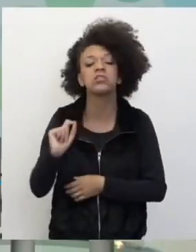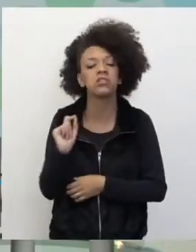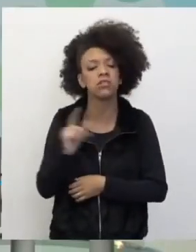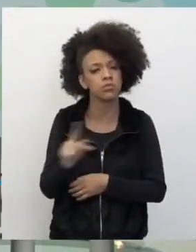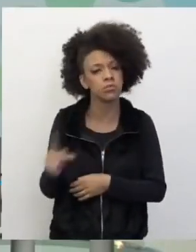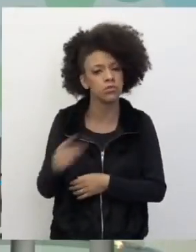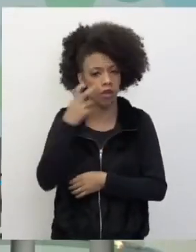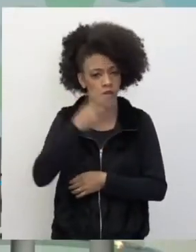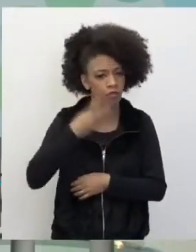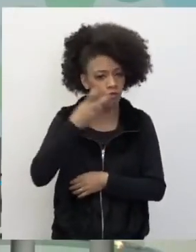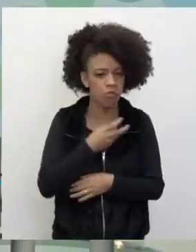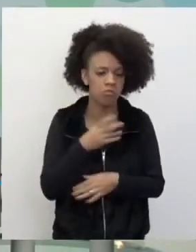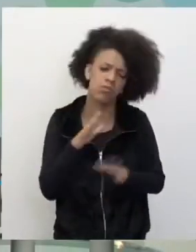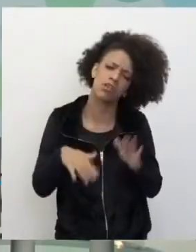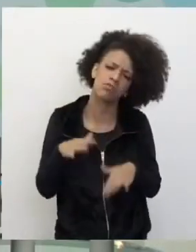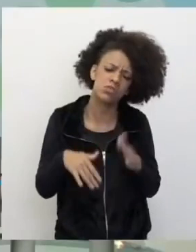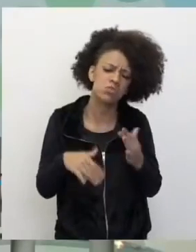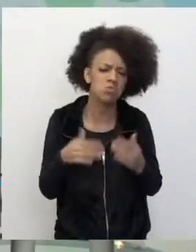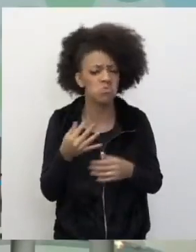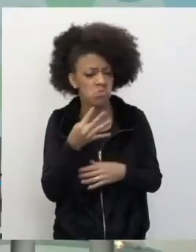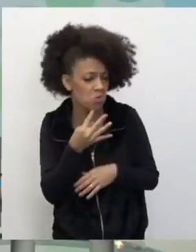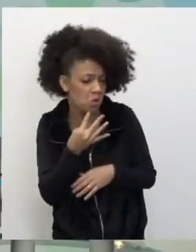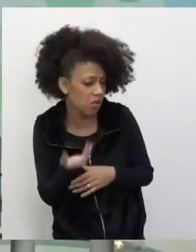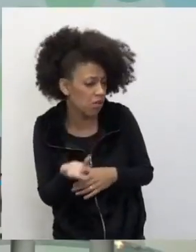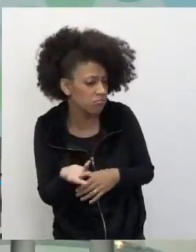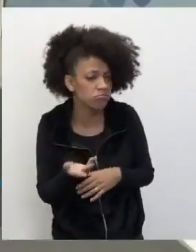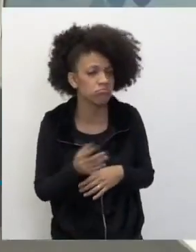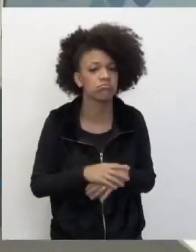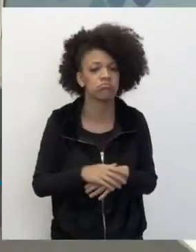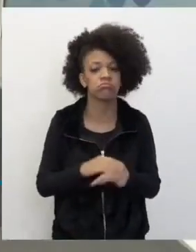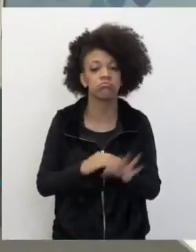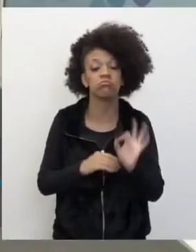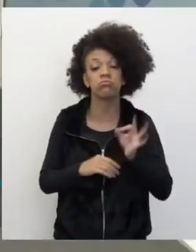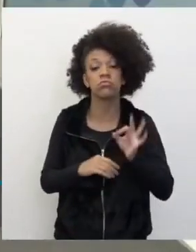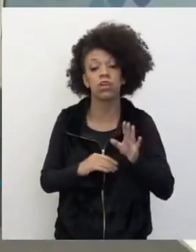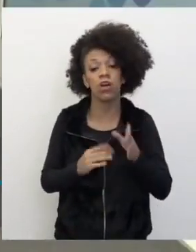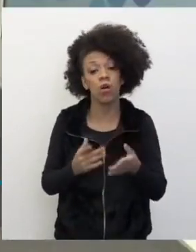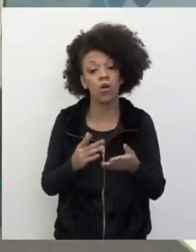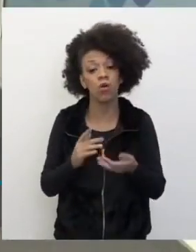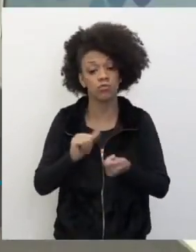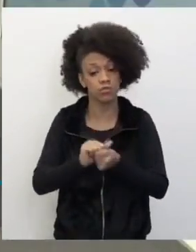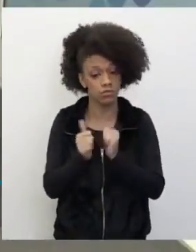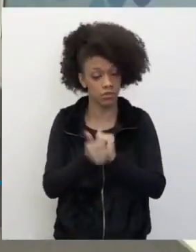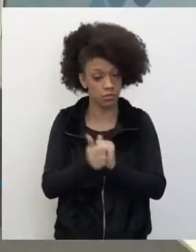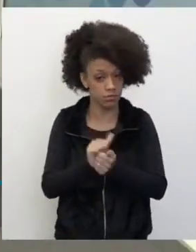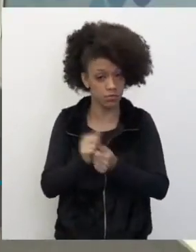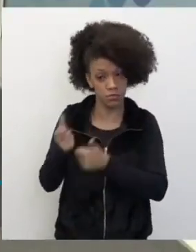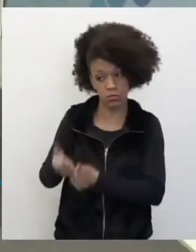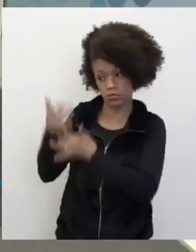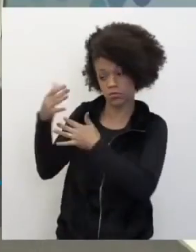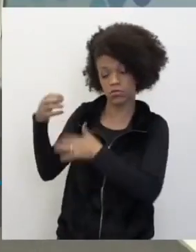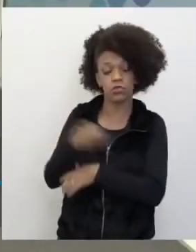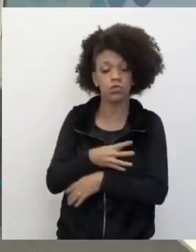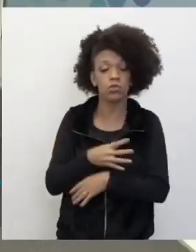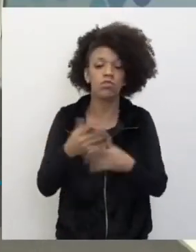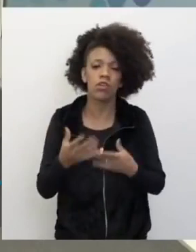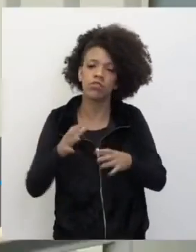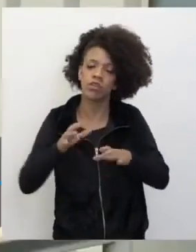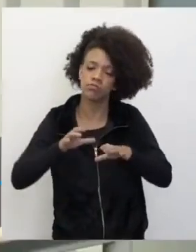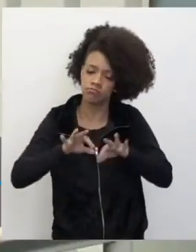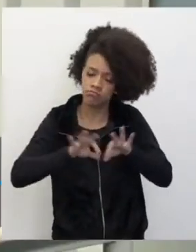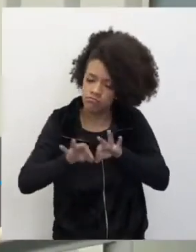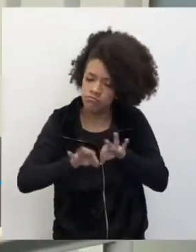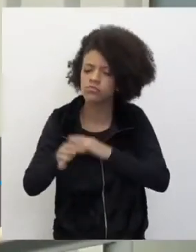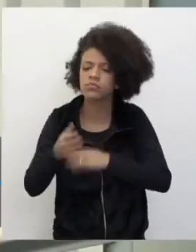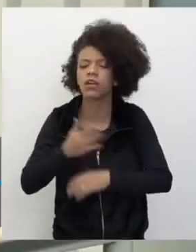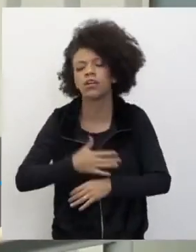eles, às vezes de não conhecer mesmo, né? Mas é assim, turma, a gente está se adaptando com esse chat novo, as coisas vão se ajeitar, fica